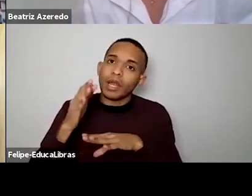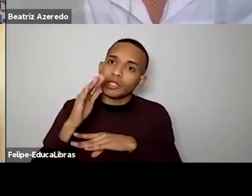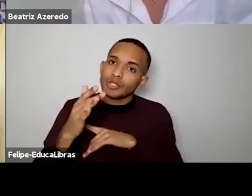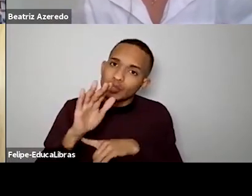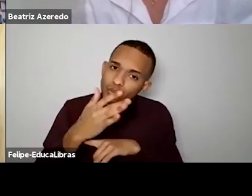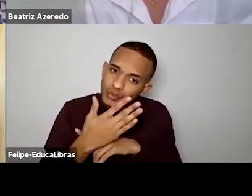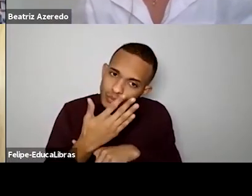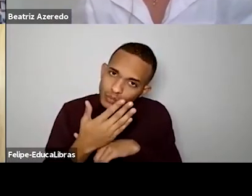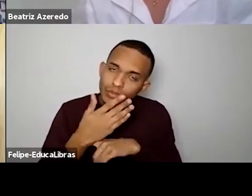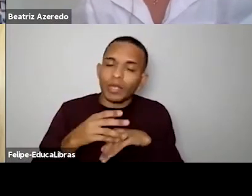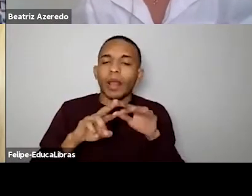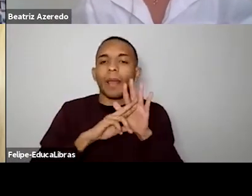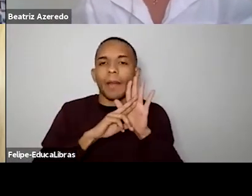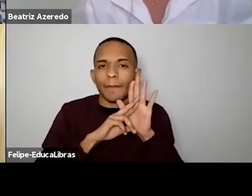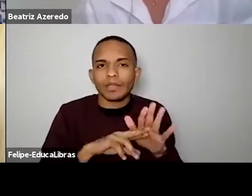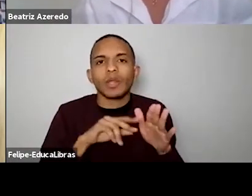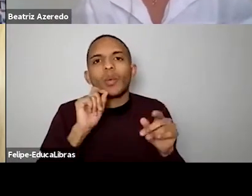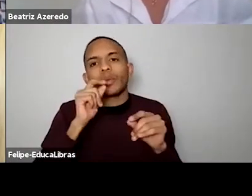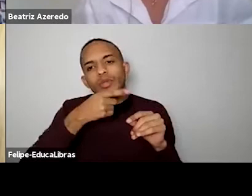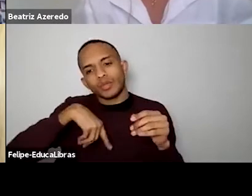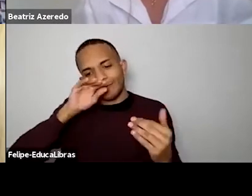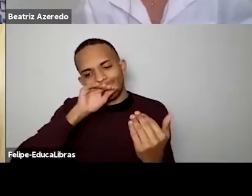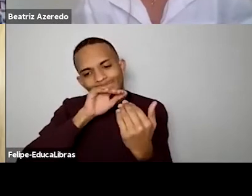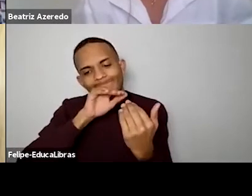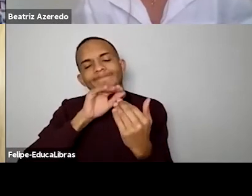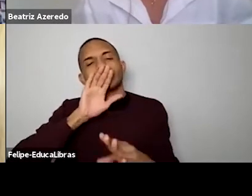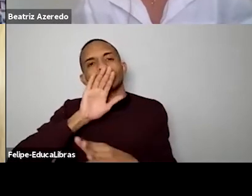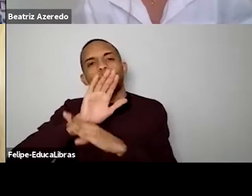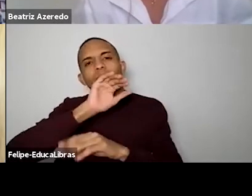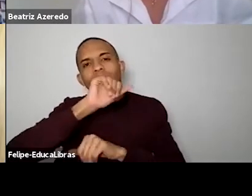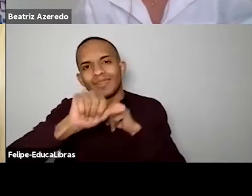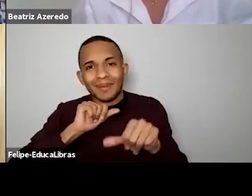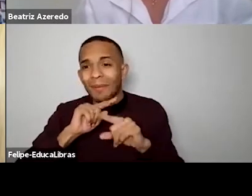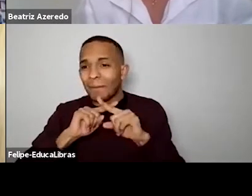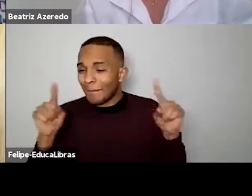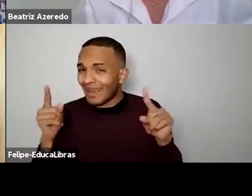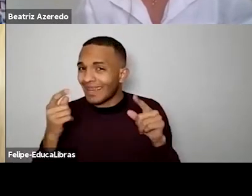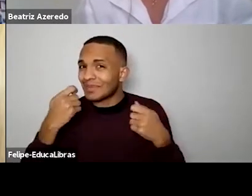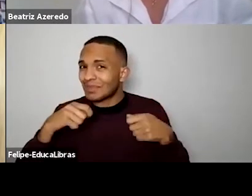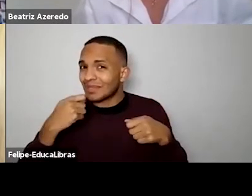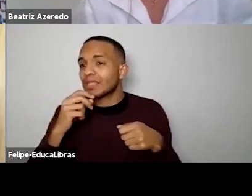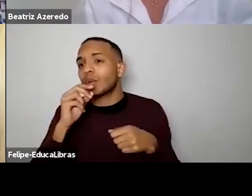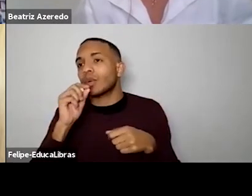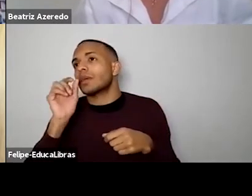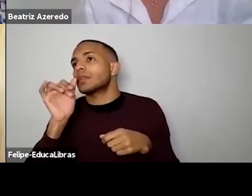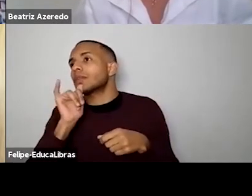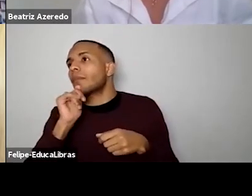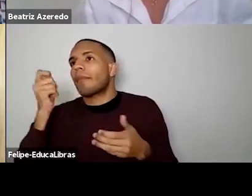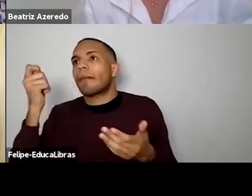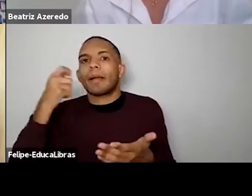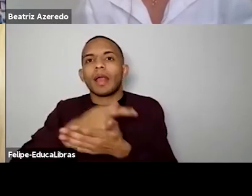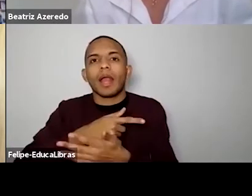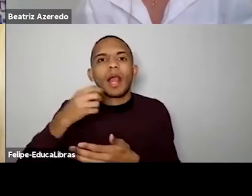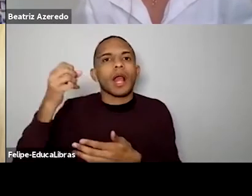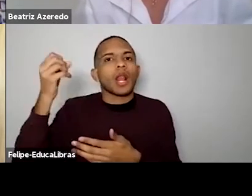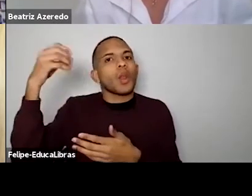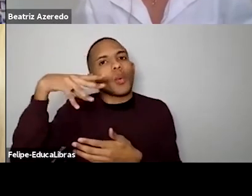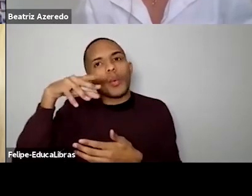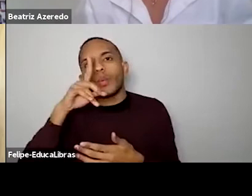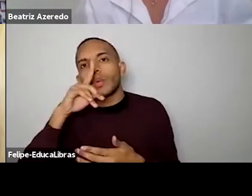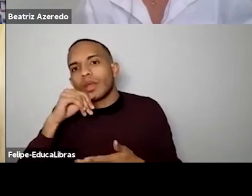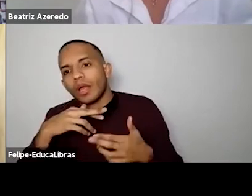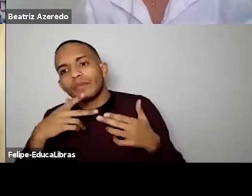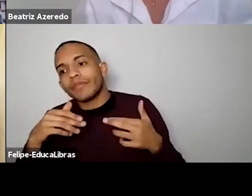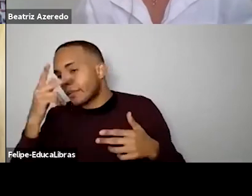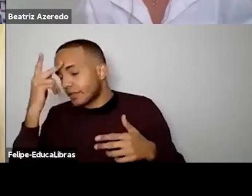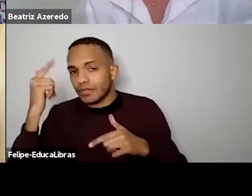naquilo que a gente acredita para promover a transformação. Mas elas não podem fazer isso se elas não tiverem como pagar a conta de luz e ter profissionais qualificados e gerar ação